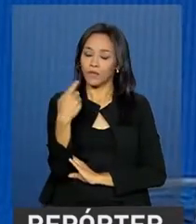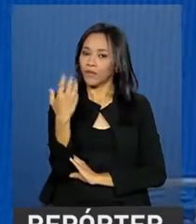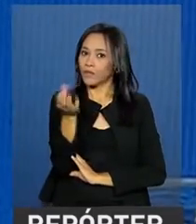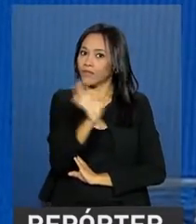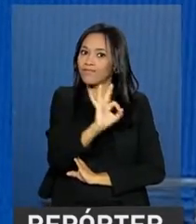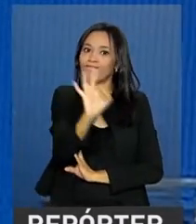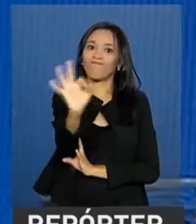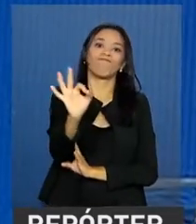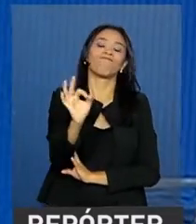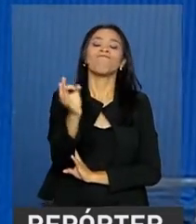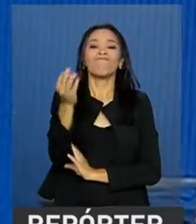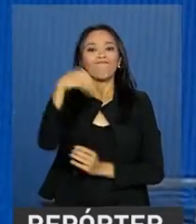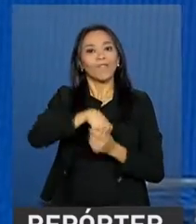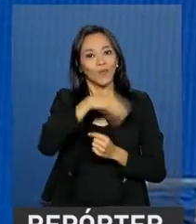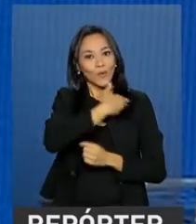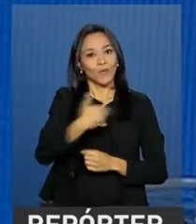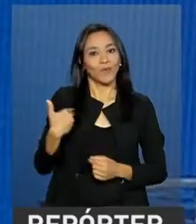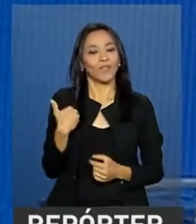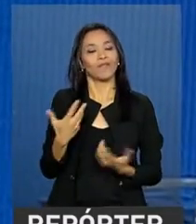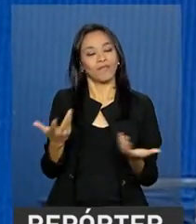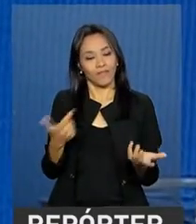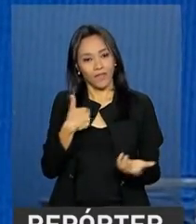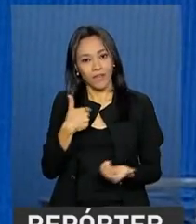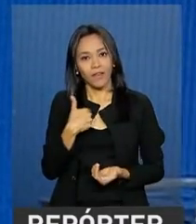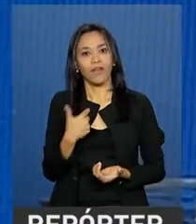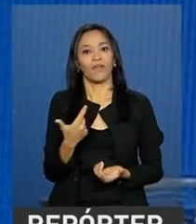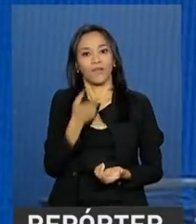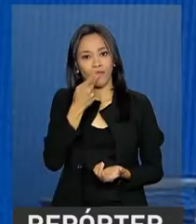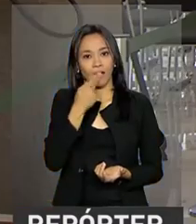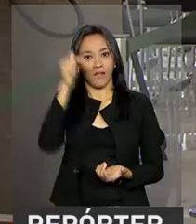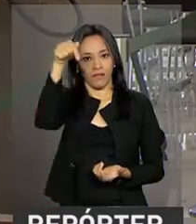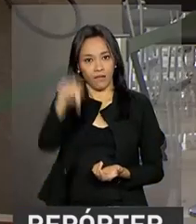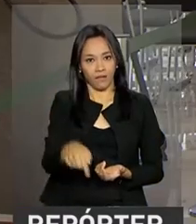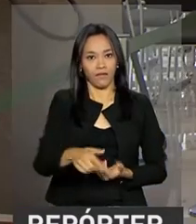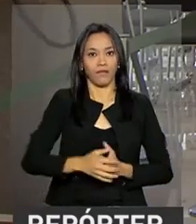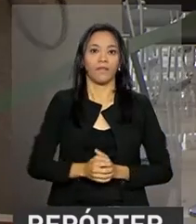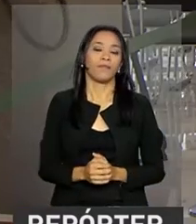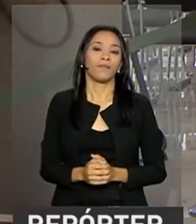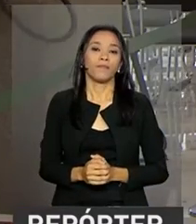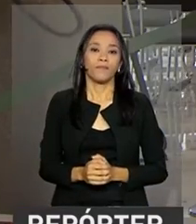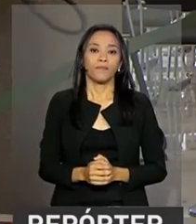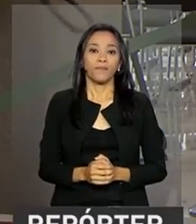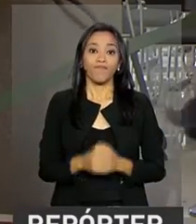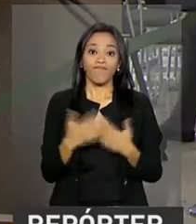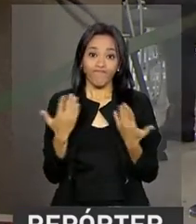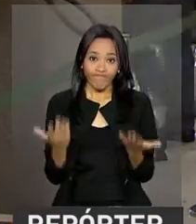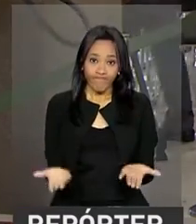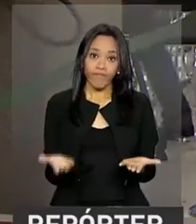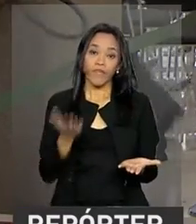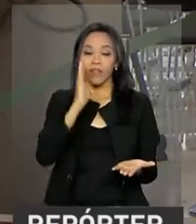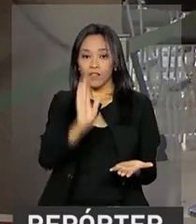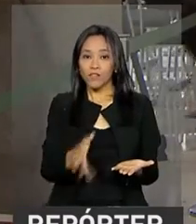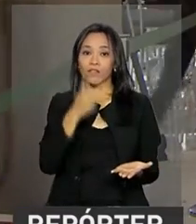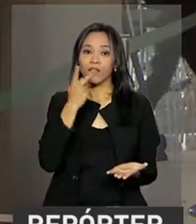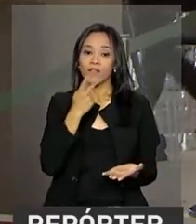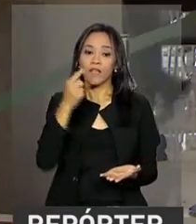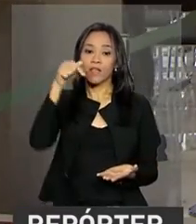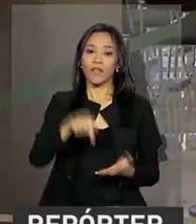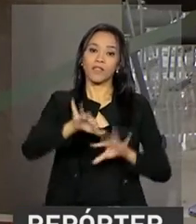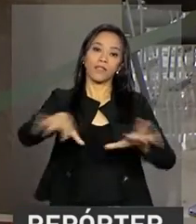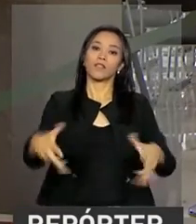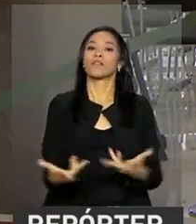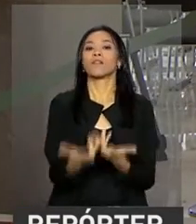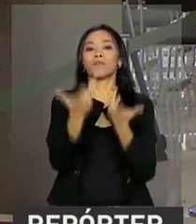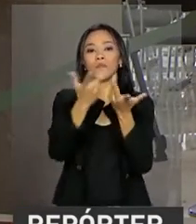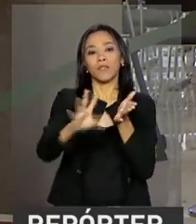do nosso governo faz questão de ressaltar olhando como eu falei então essa cerimônia de